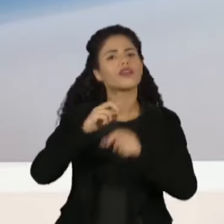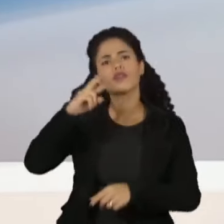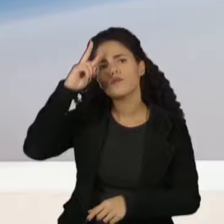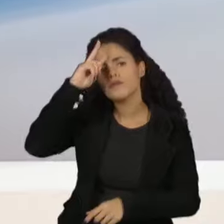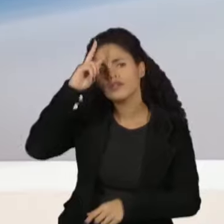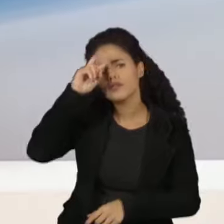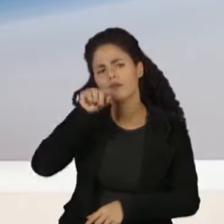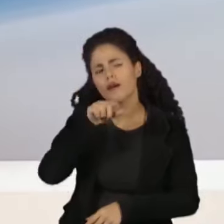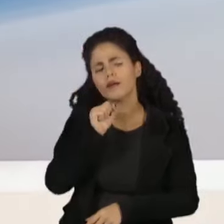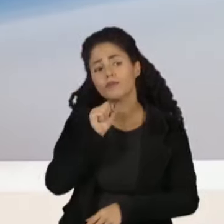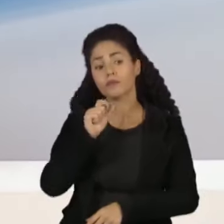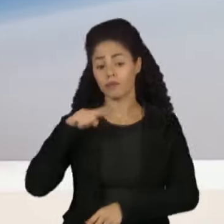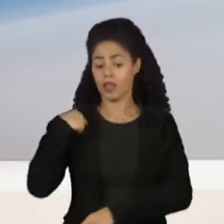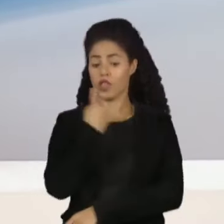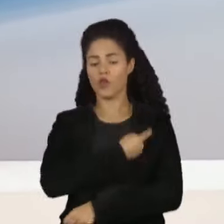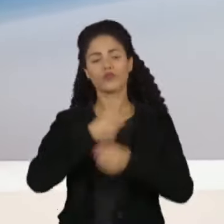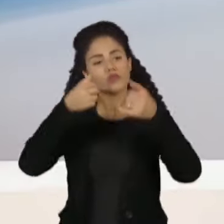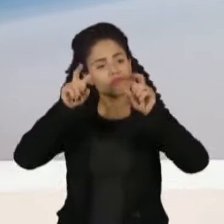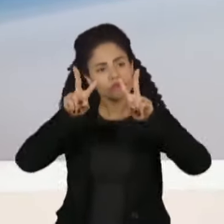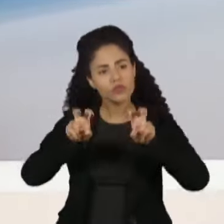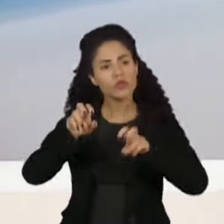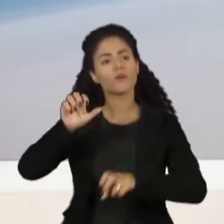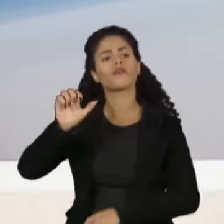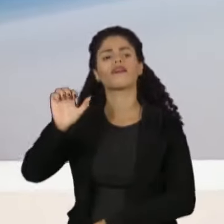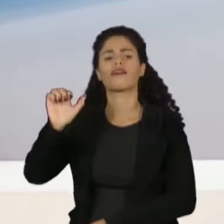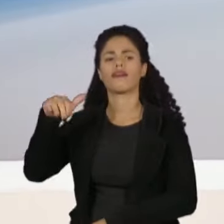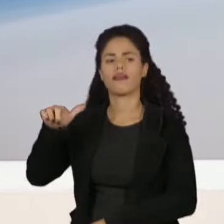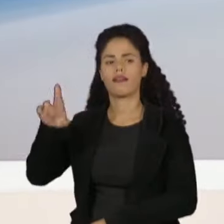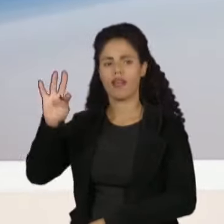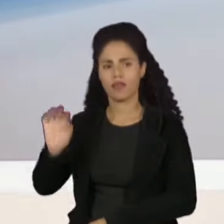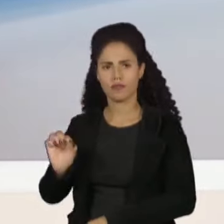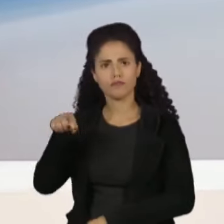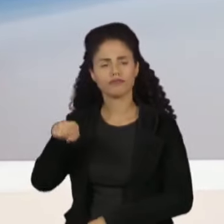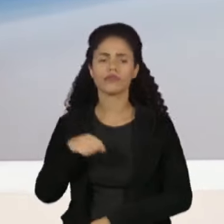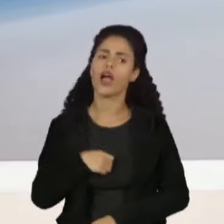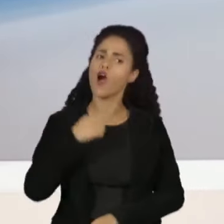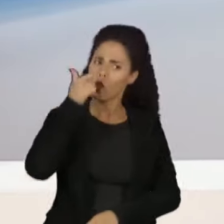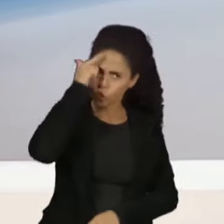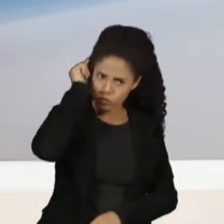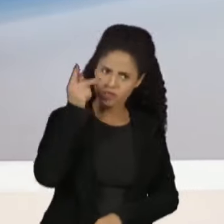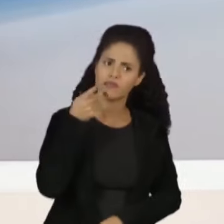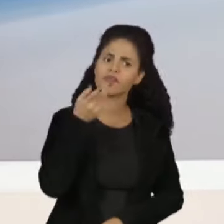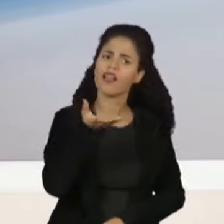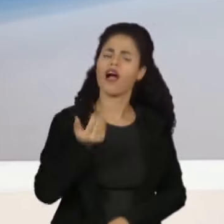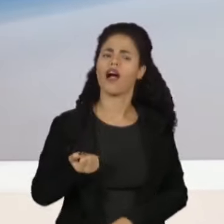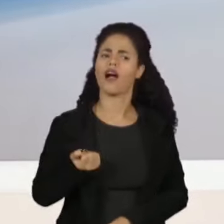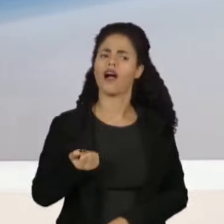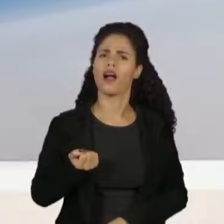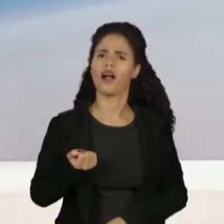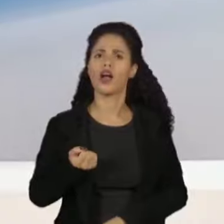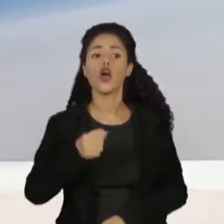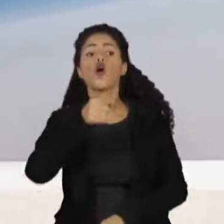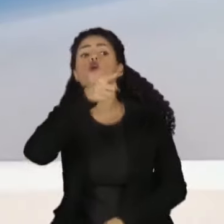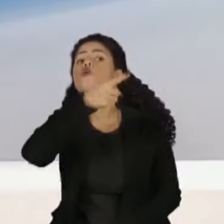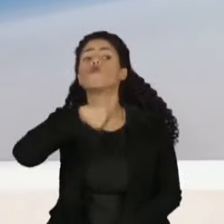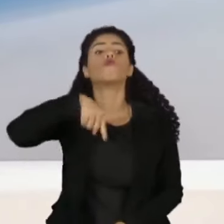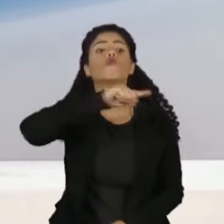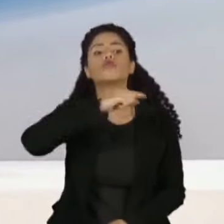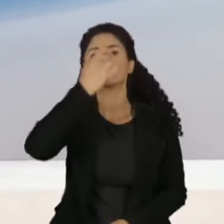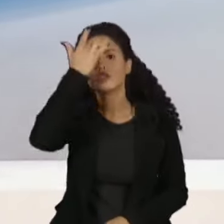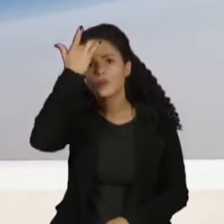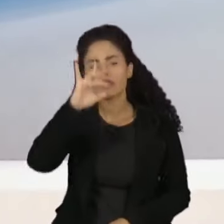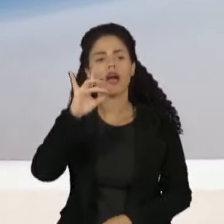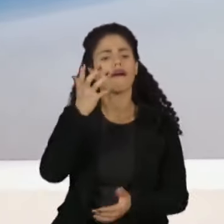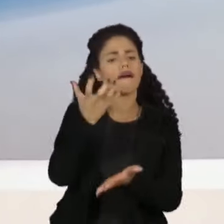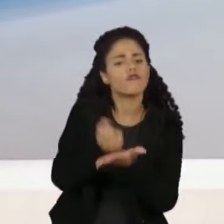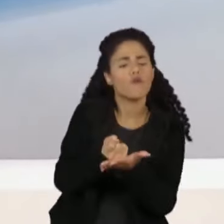e a gente falando do marela aí falou daí daí ele falou o t ele vai falar agora pra gente ah você não sabem o que que não foi